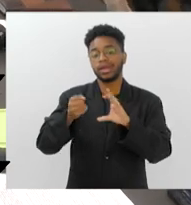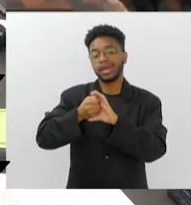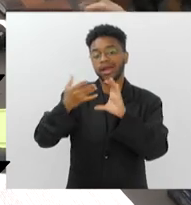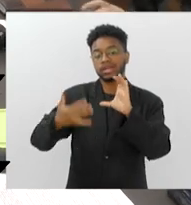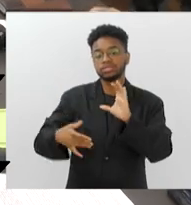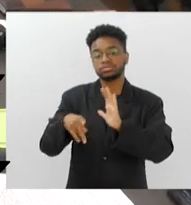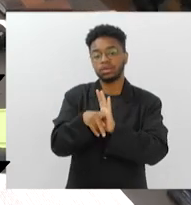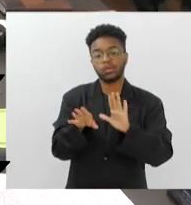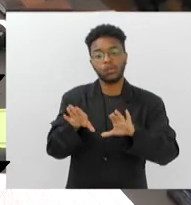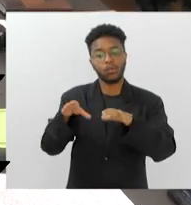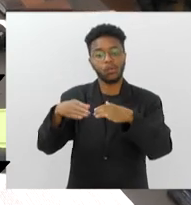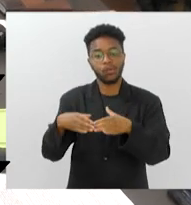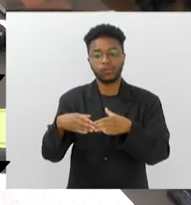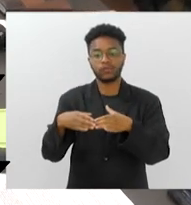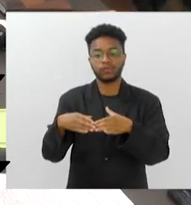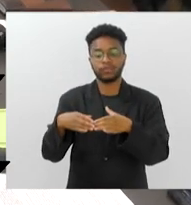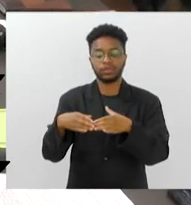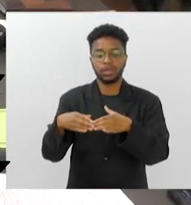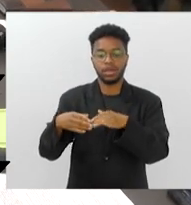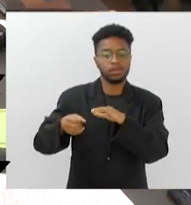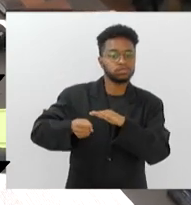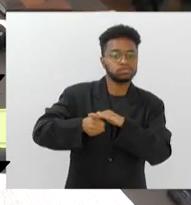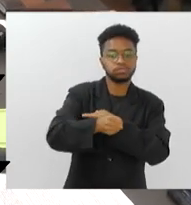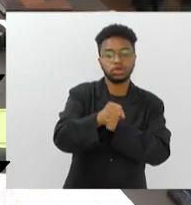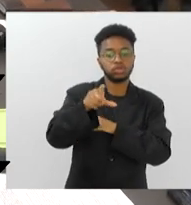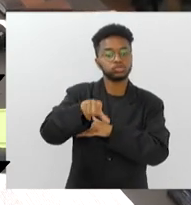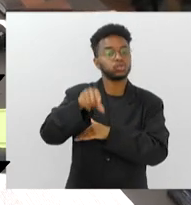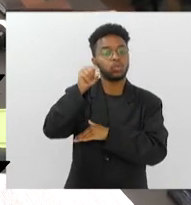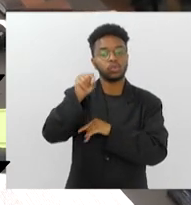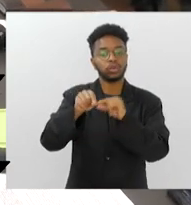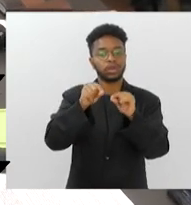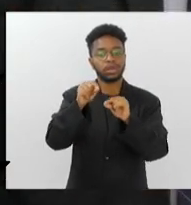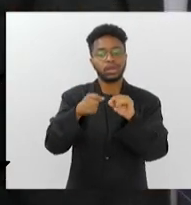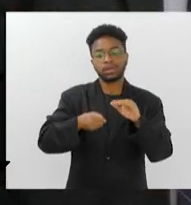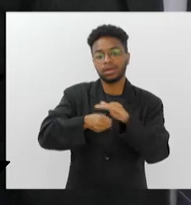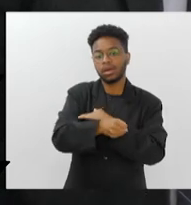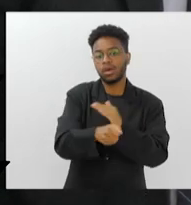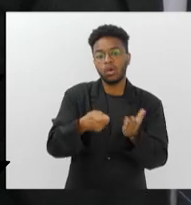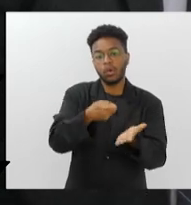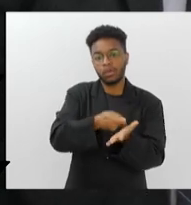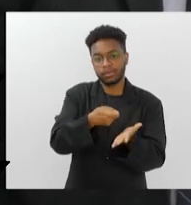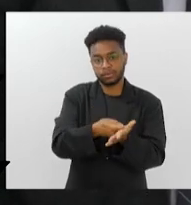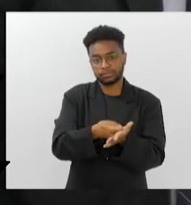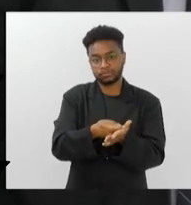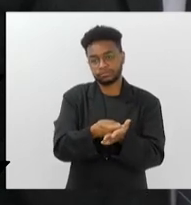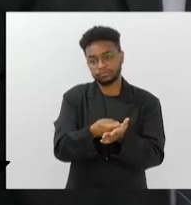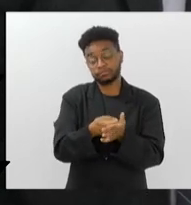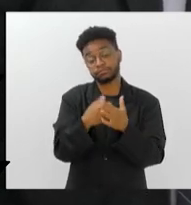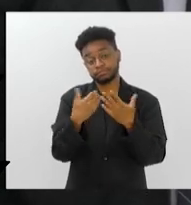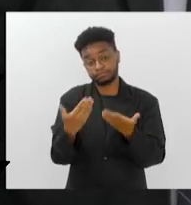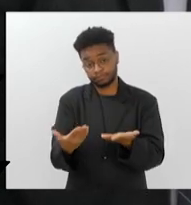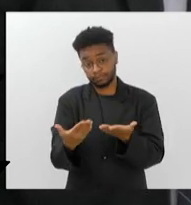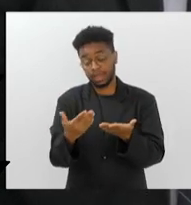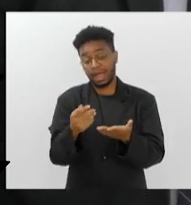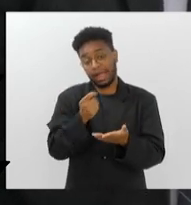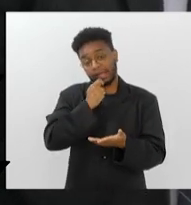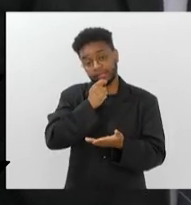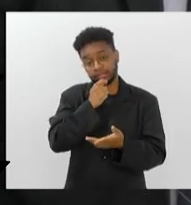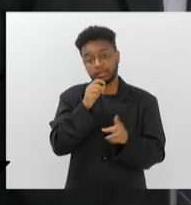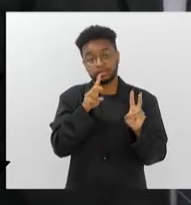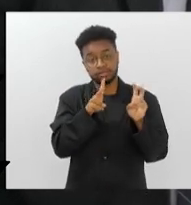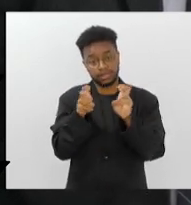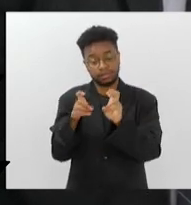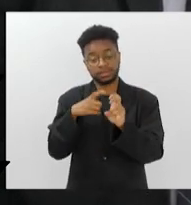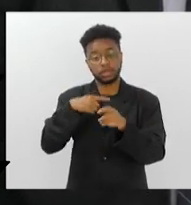eh eh colocar como opção a internação compulsória Porque isso é uma questão que ainda há